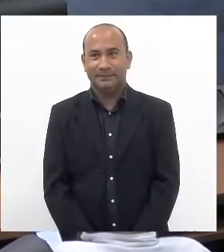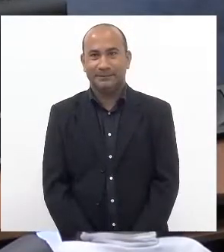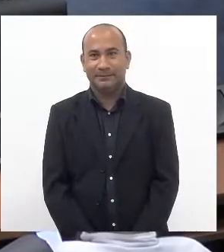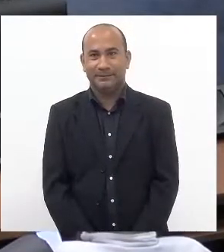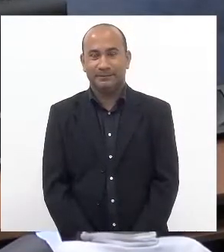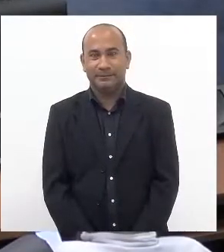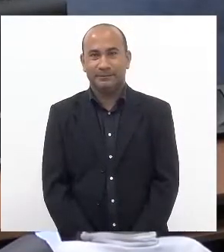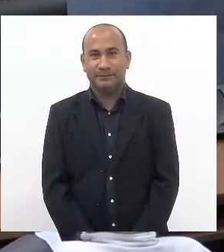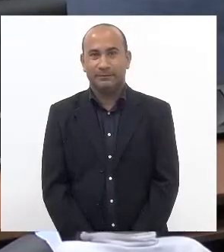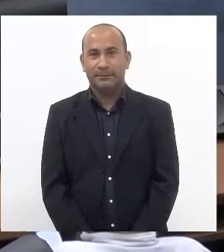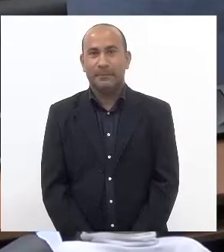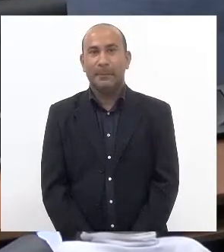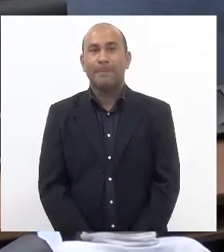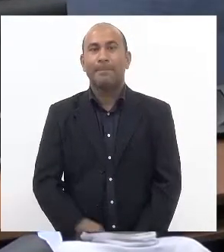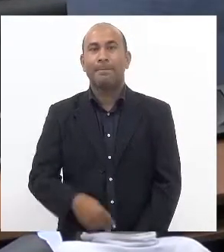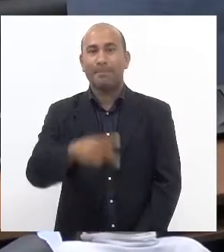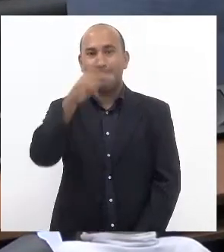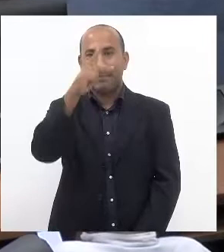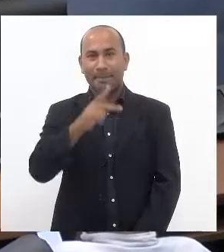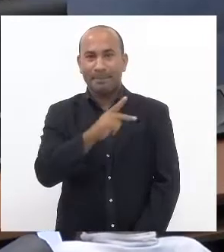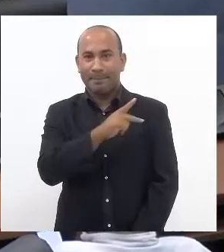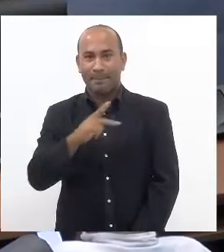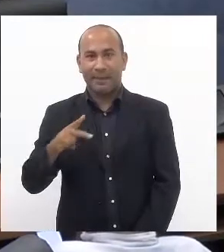do padre Vitor Pereira,